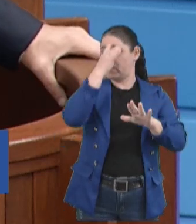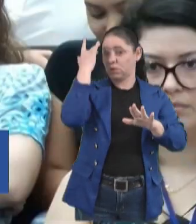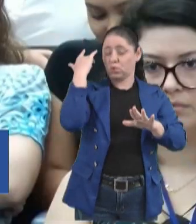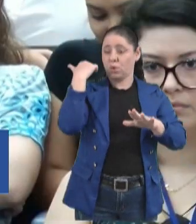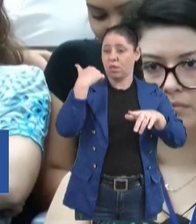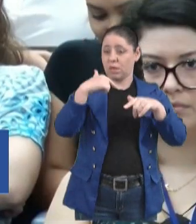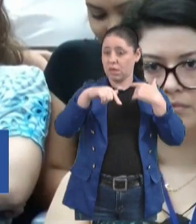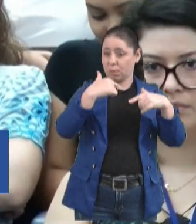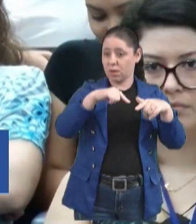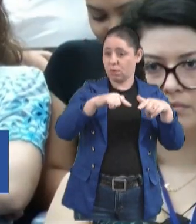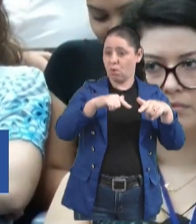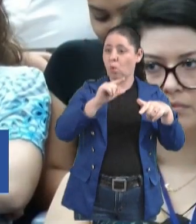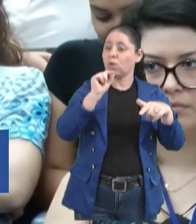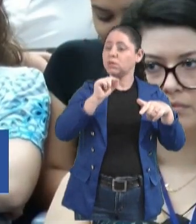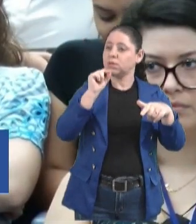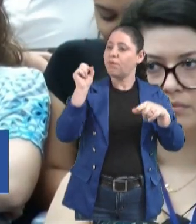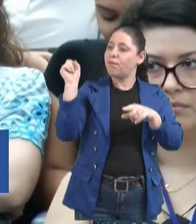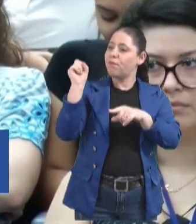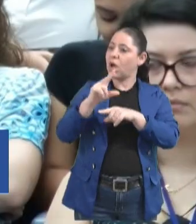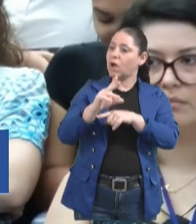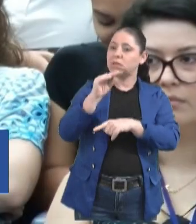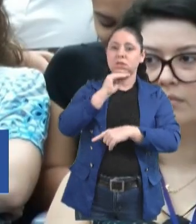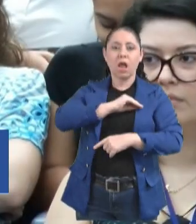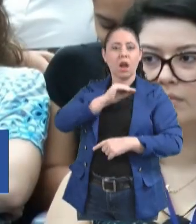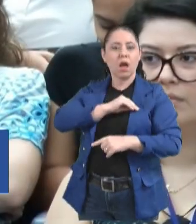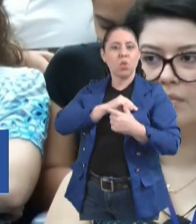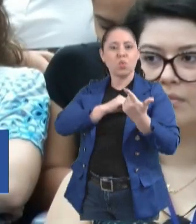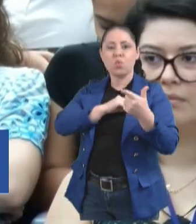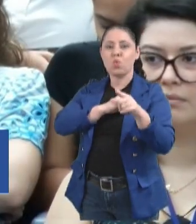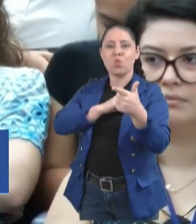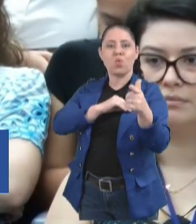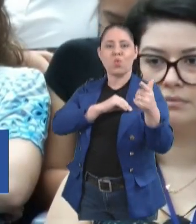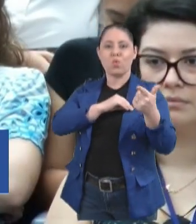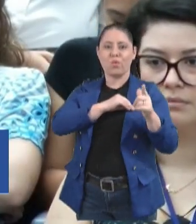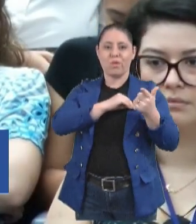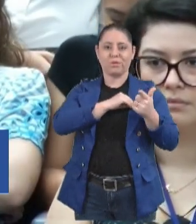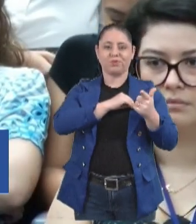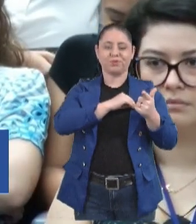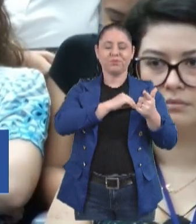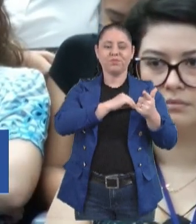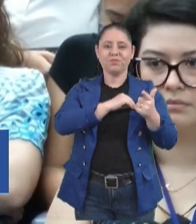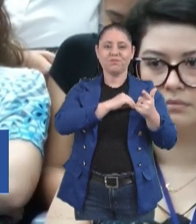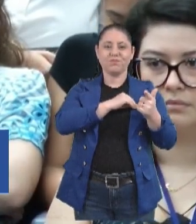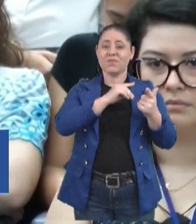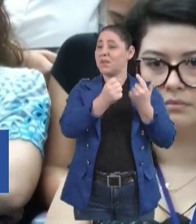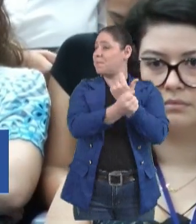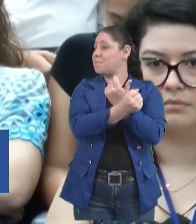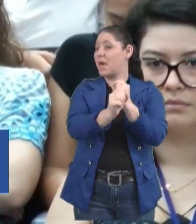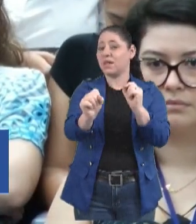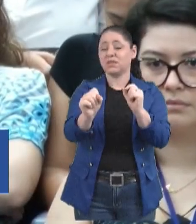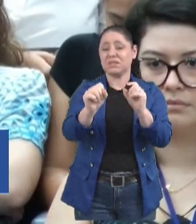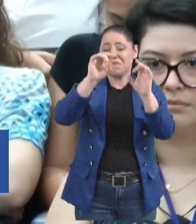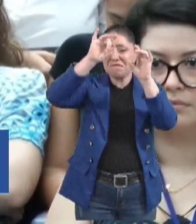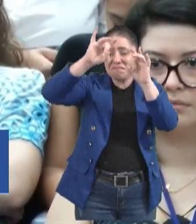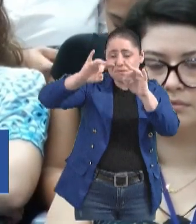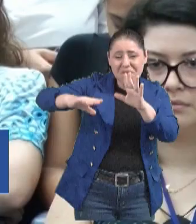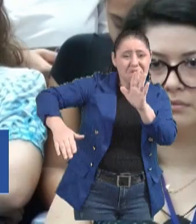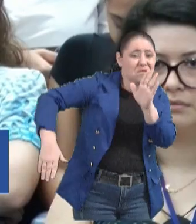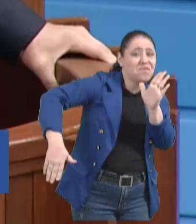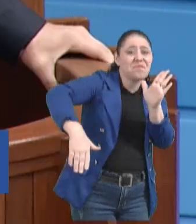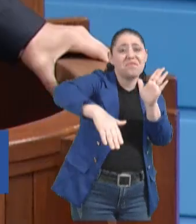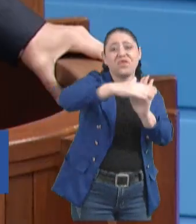são contratados e nem recebem o salário. E são impedidos de deixar